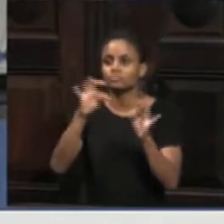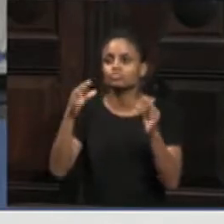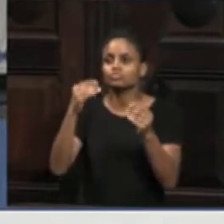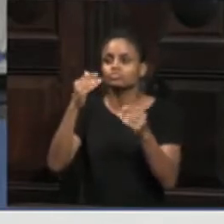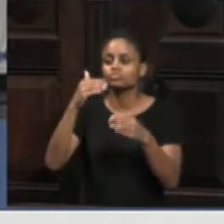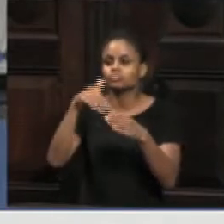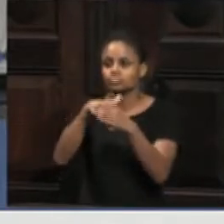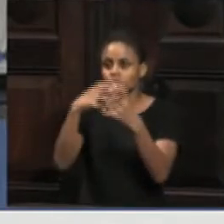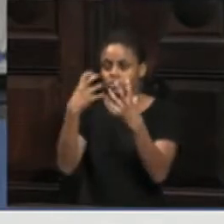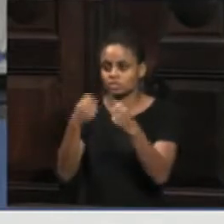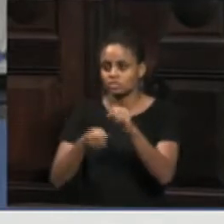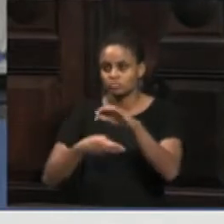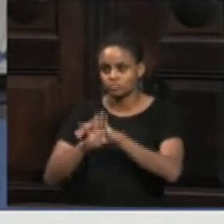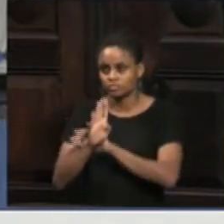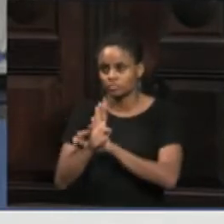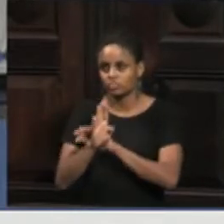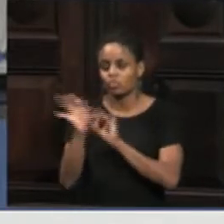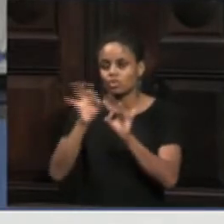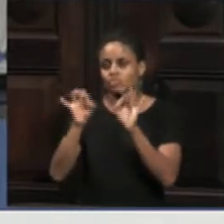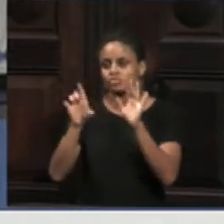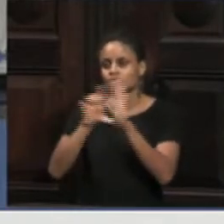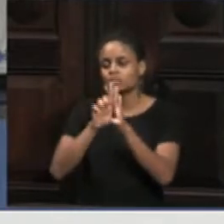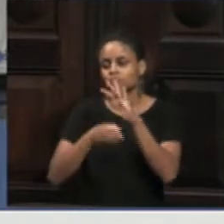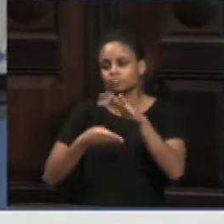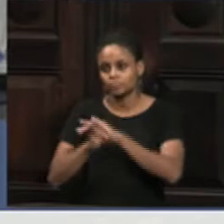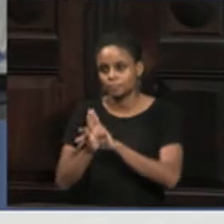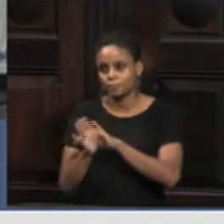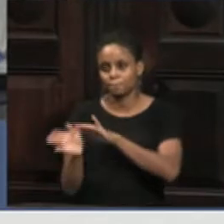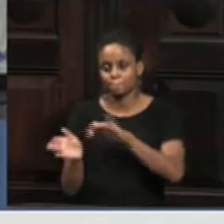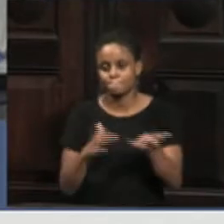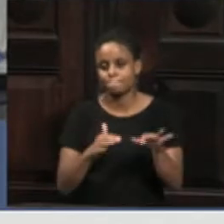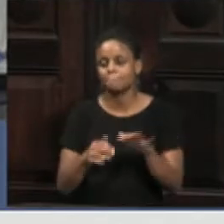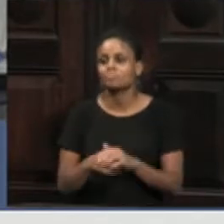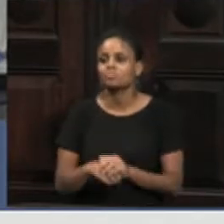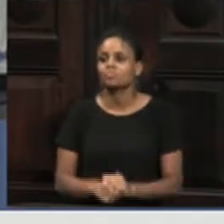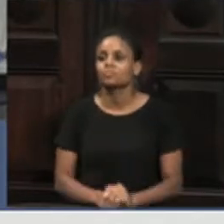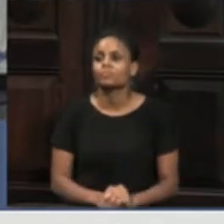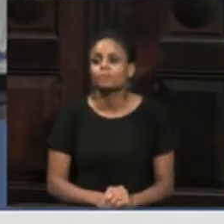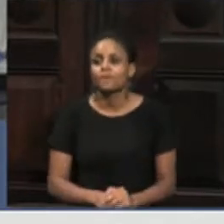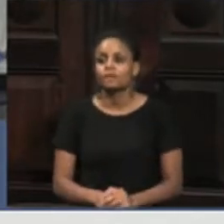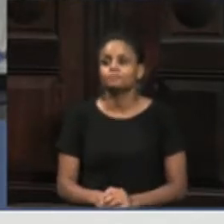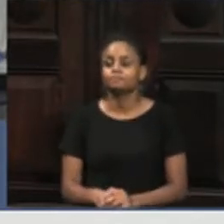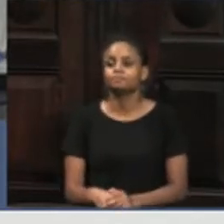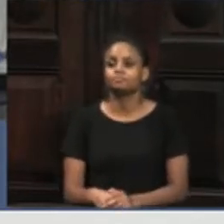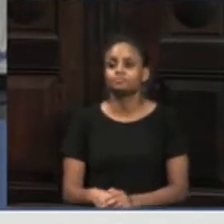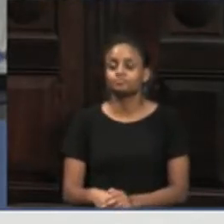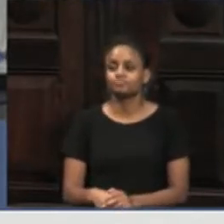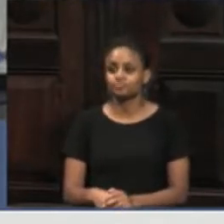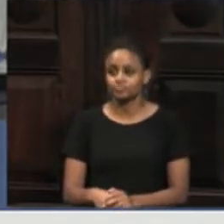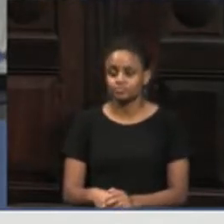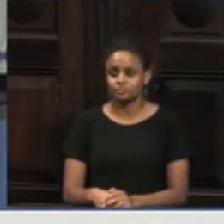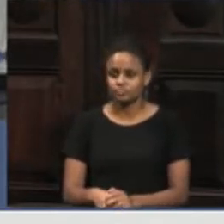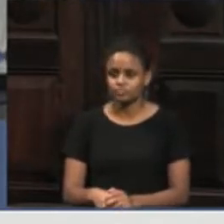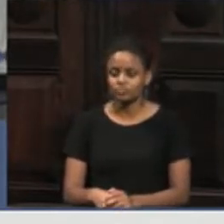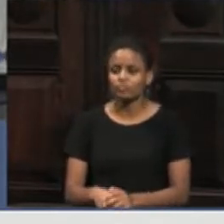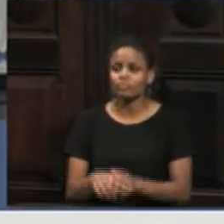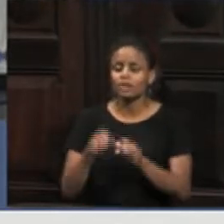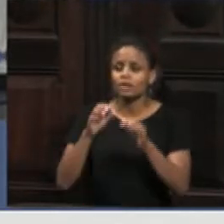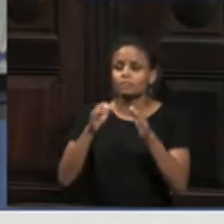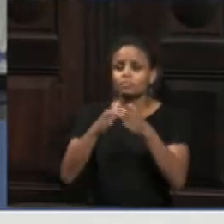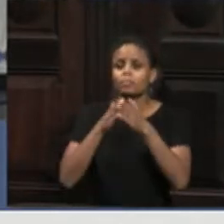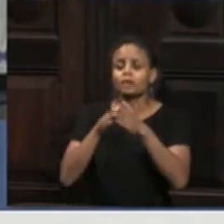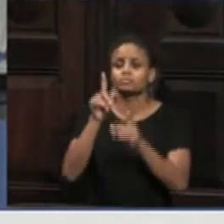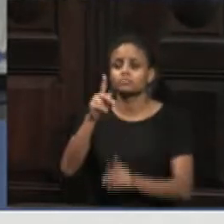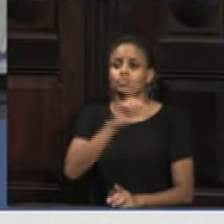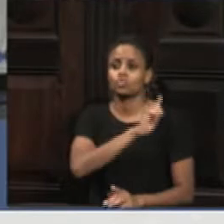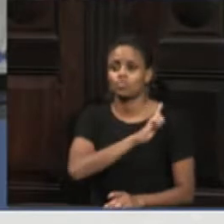aprovado, vai à publicação. Indicação Legislativa 239 de 2017, de autoria do deputado Marcos Abraão. Solicita ao excelentíssimo